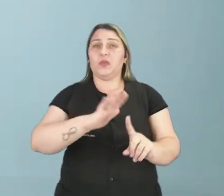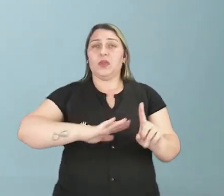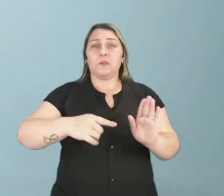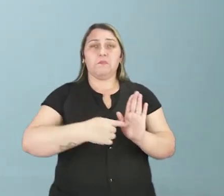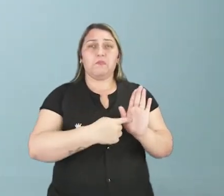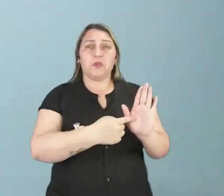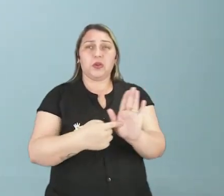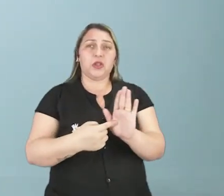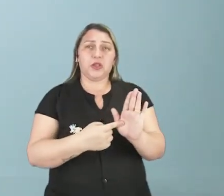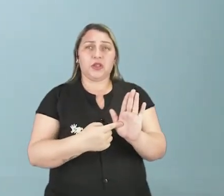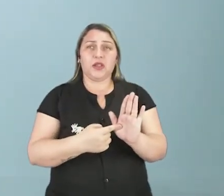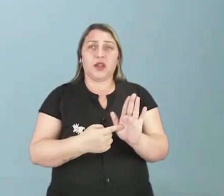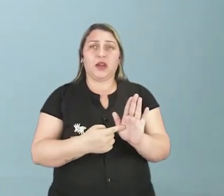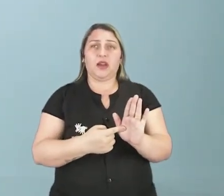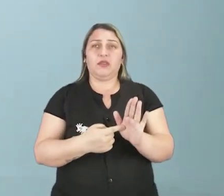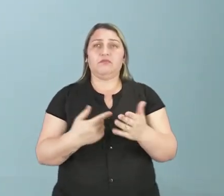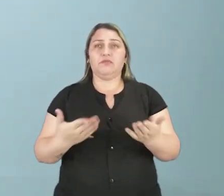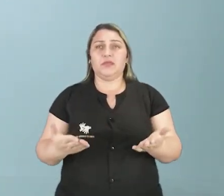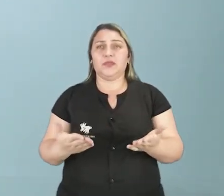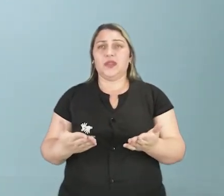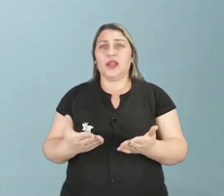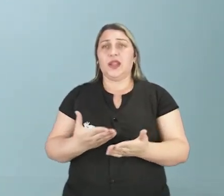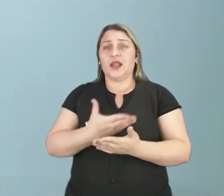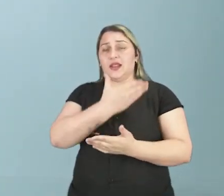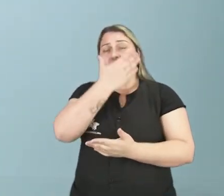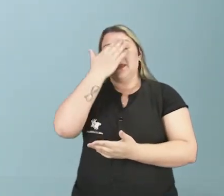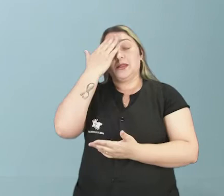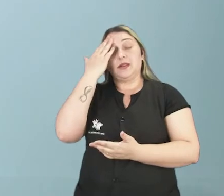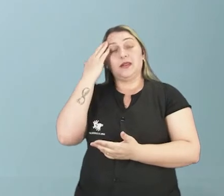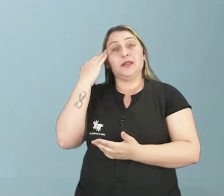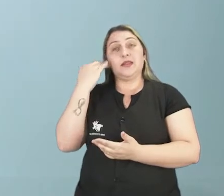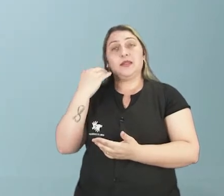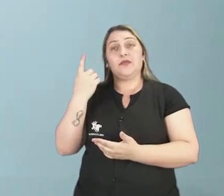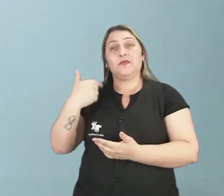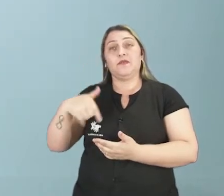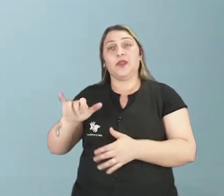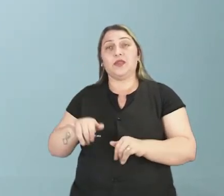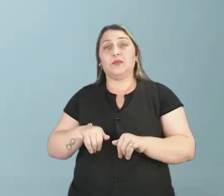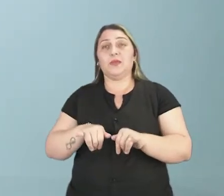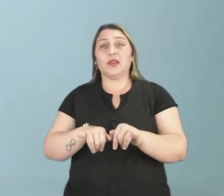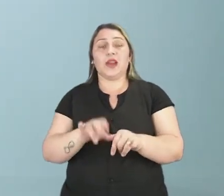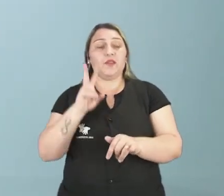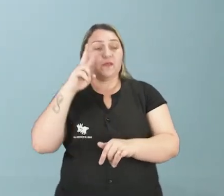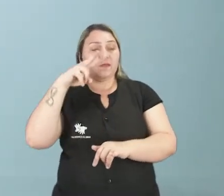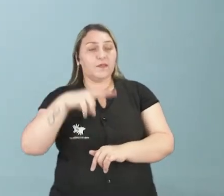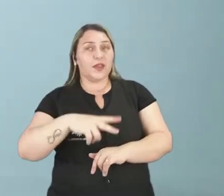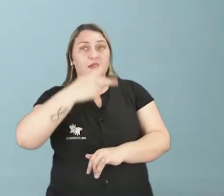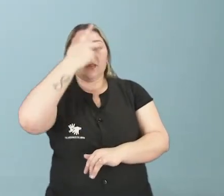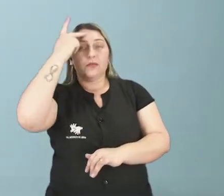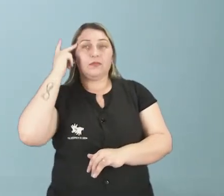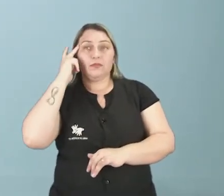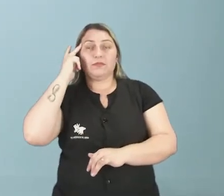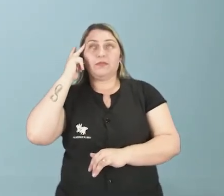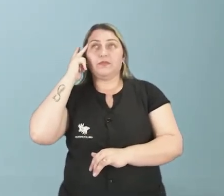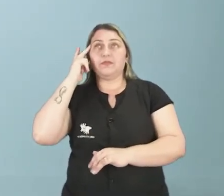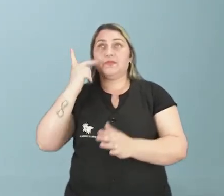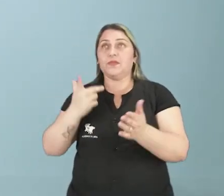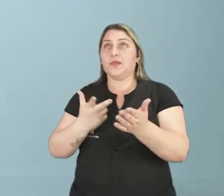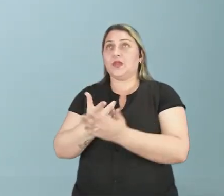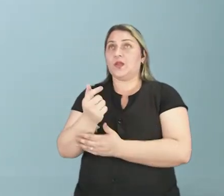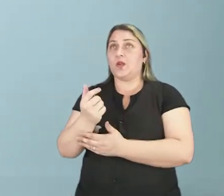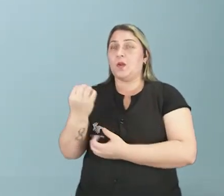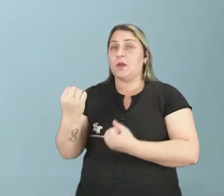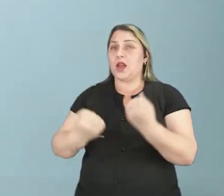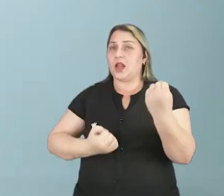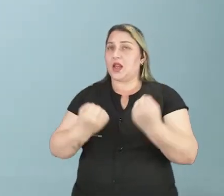essa imagem. E aí a gente tira essa ideia quando a gente, por exemplo, anda no supermercado, a gente vê às vezes as pessoas compram um carro